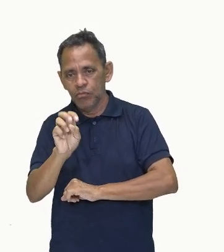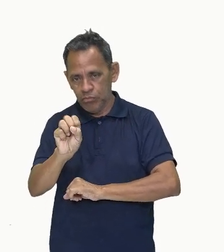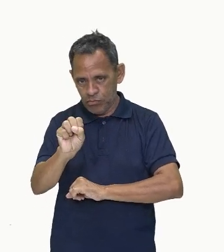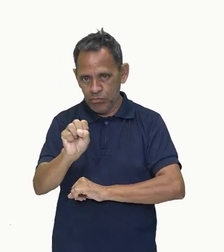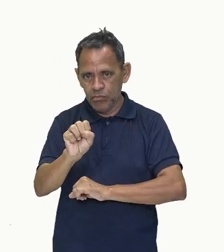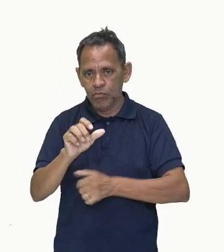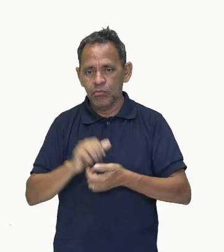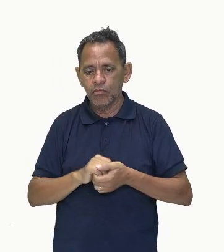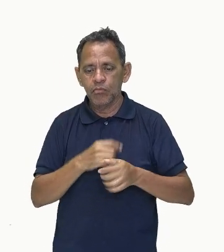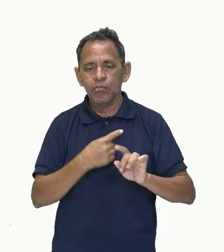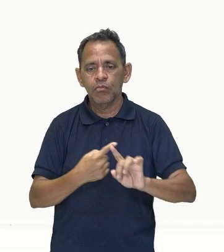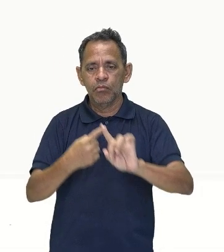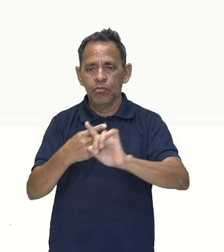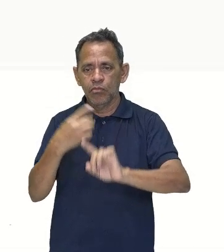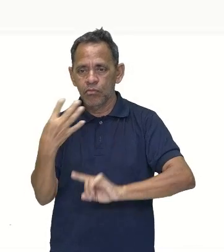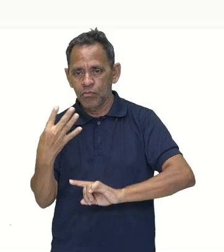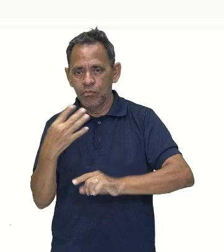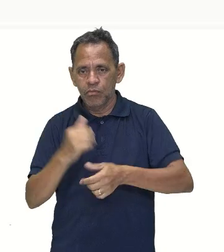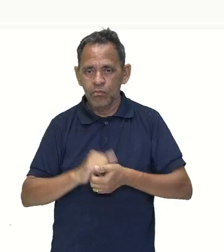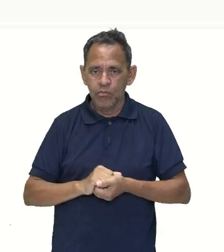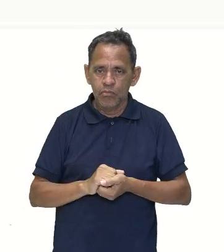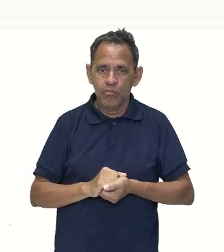6,28 vezes 4.